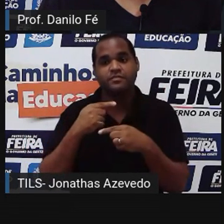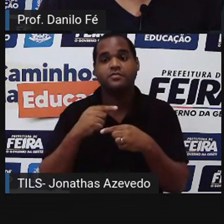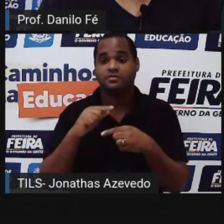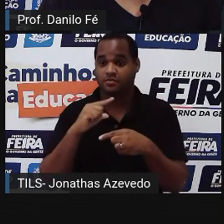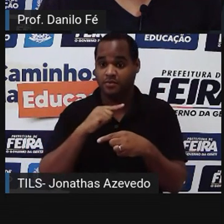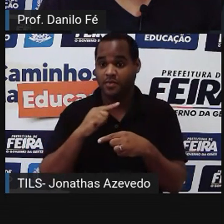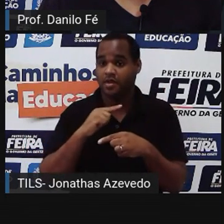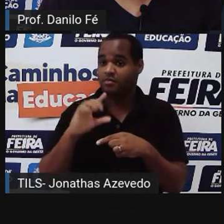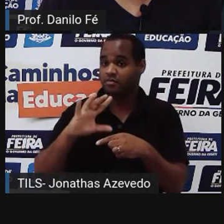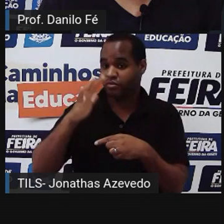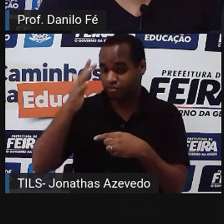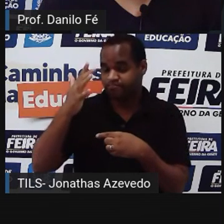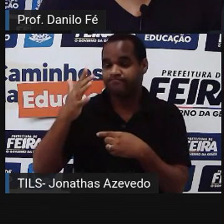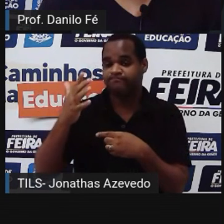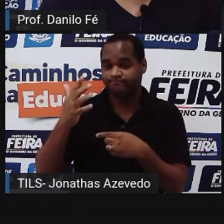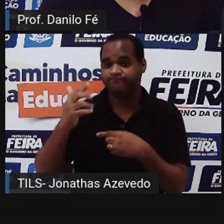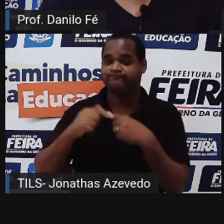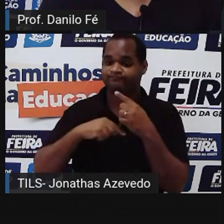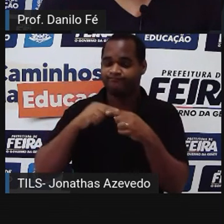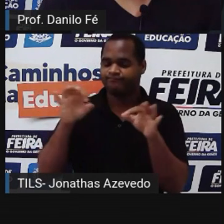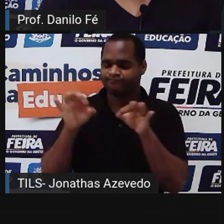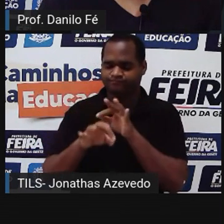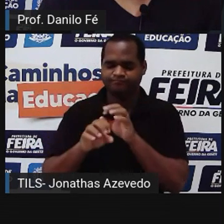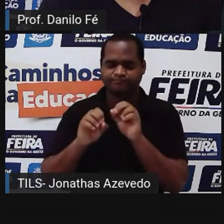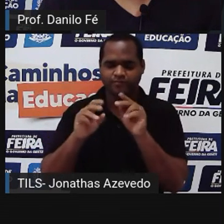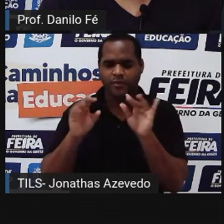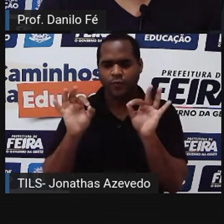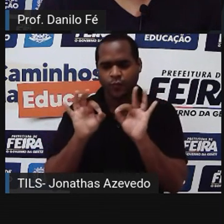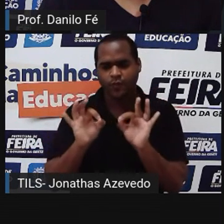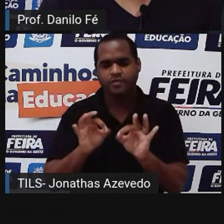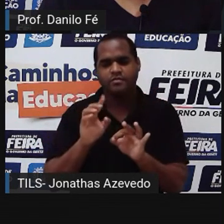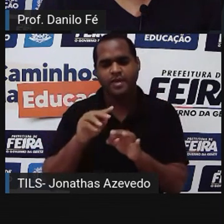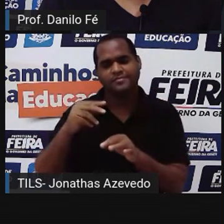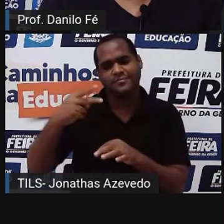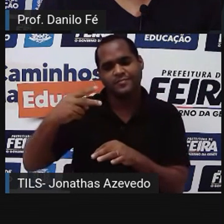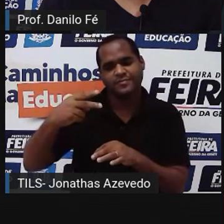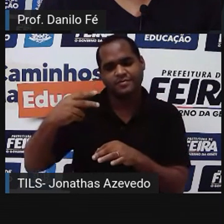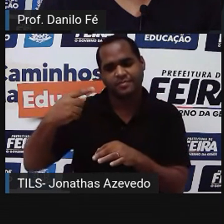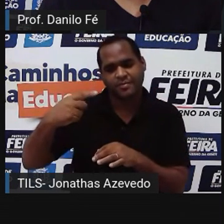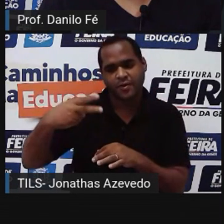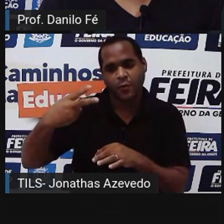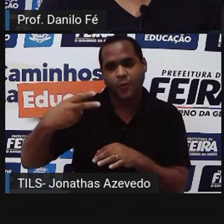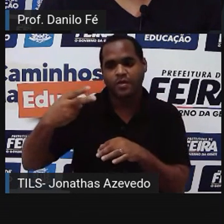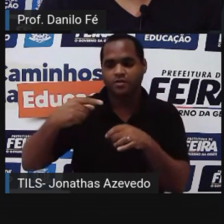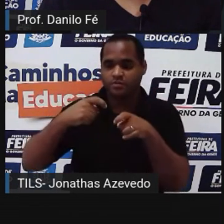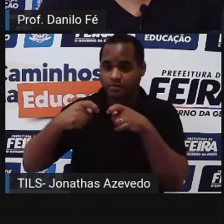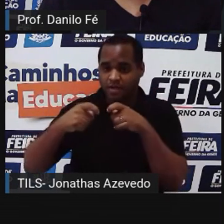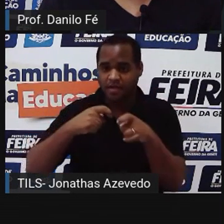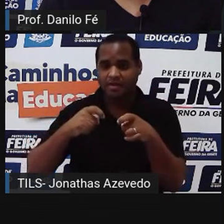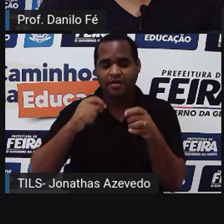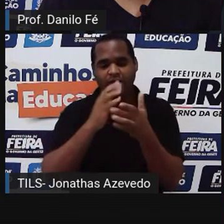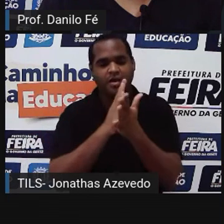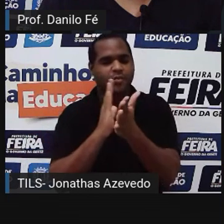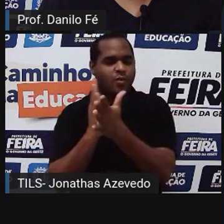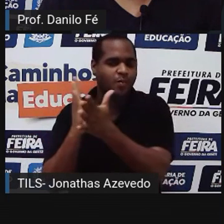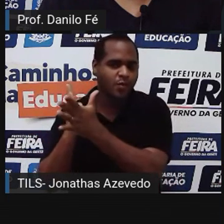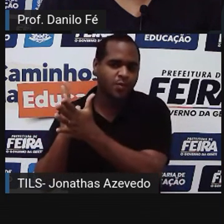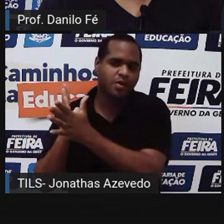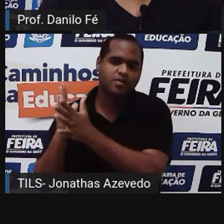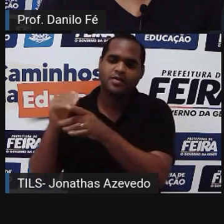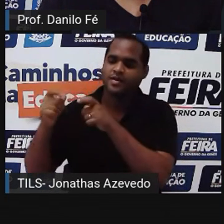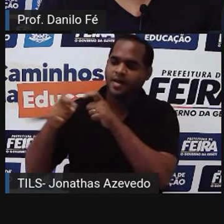forma, não plenamente, mas foi a guerra que acabou com as guerras mundiais, pelo